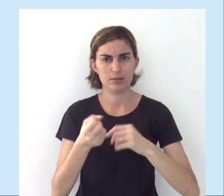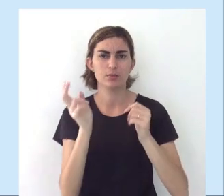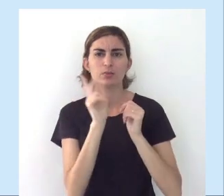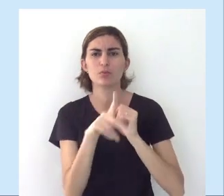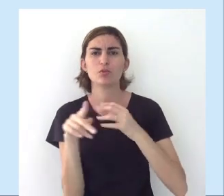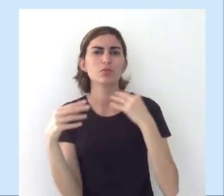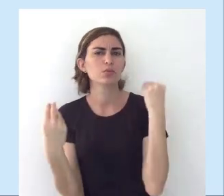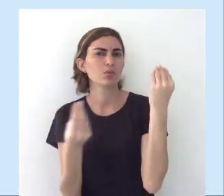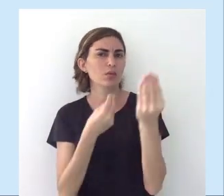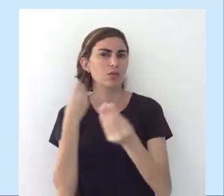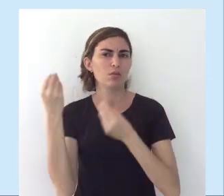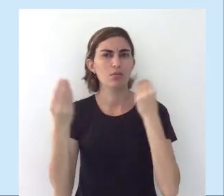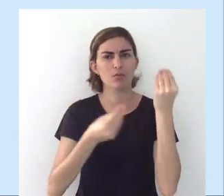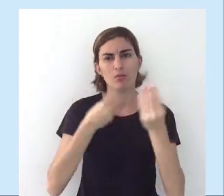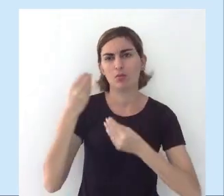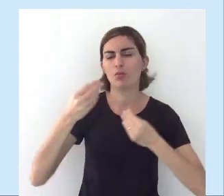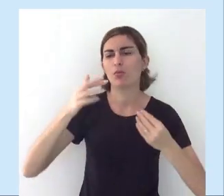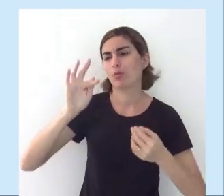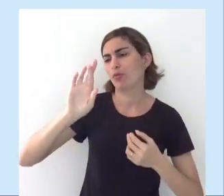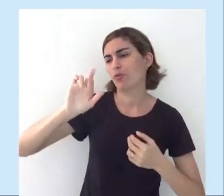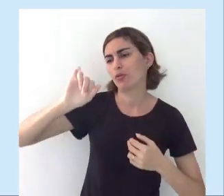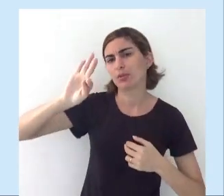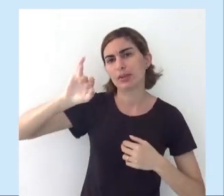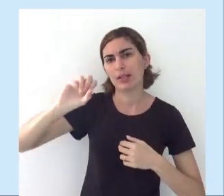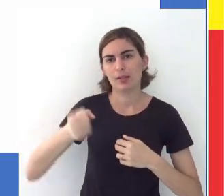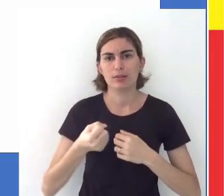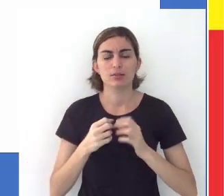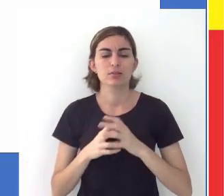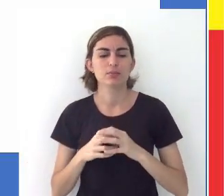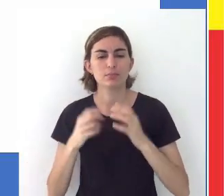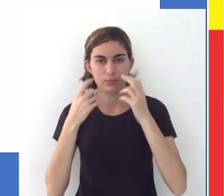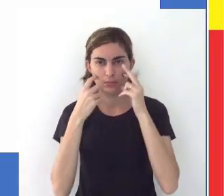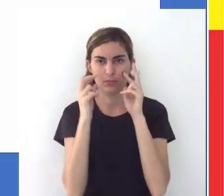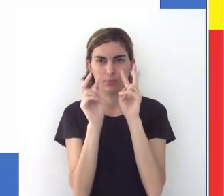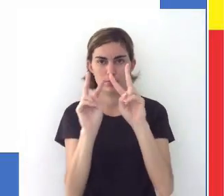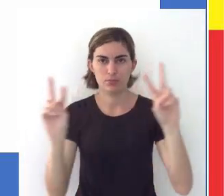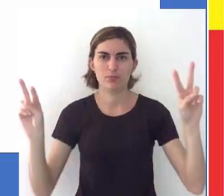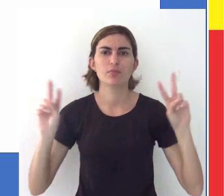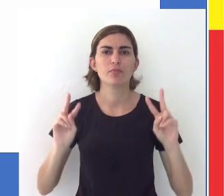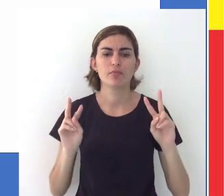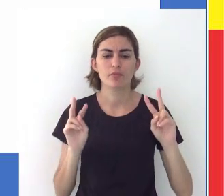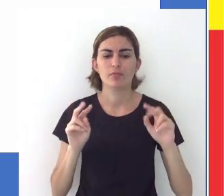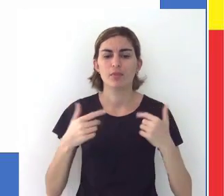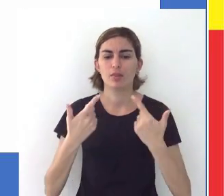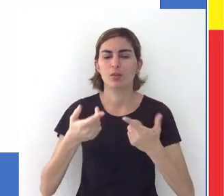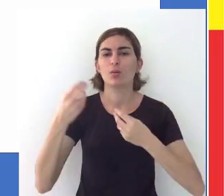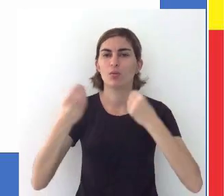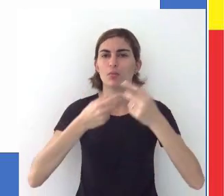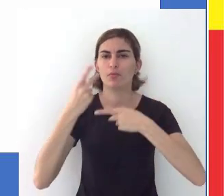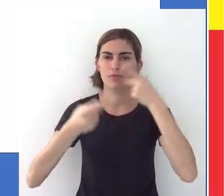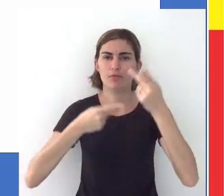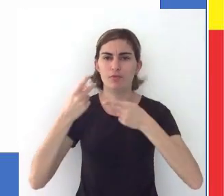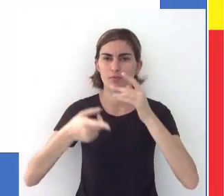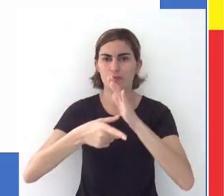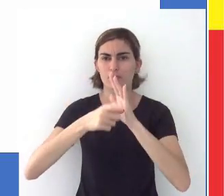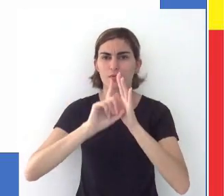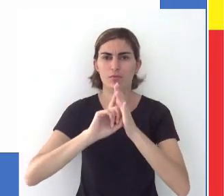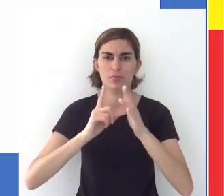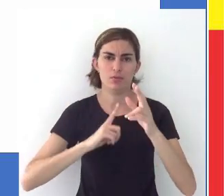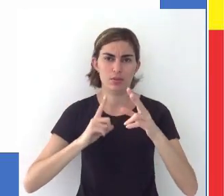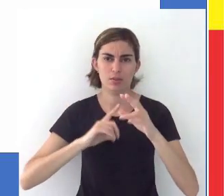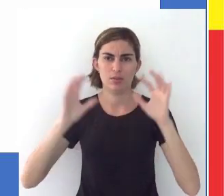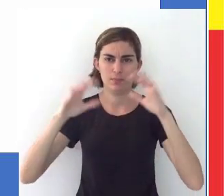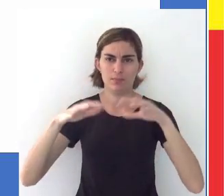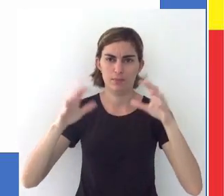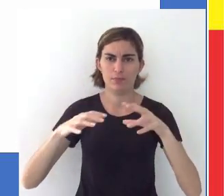Então, professor, como é que funcionam aí as chuvas frontais? Acompanhe na tela. Gente, as chuvas frontais, como eu falei anteriormente,